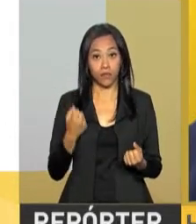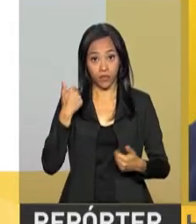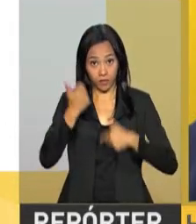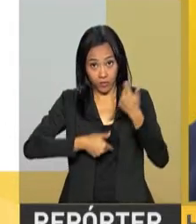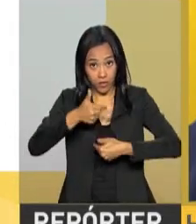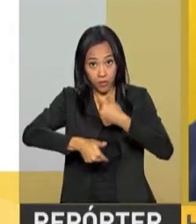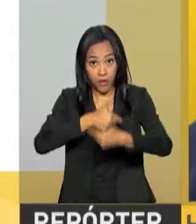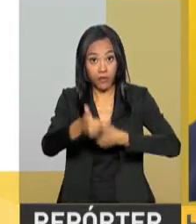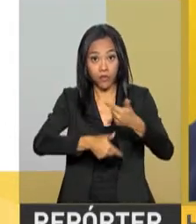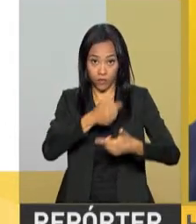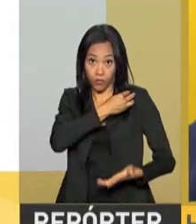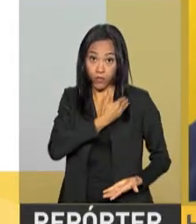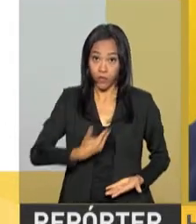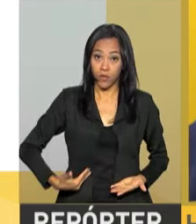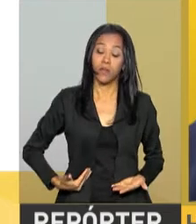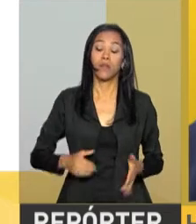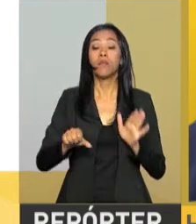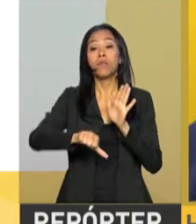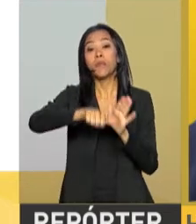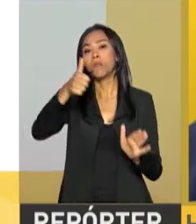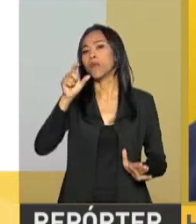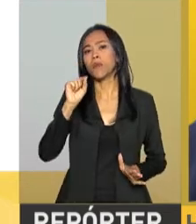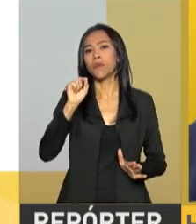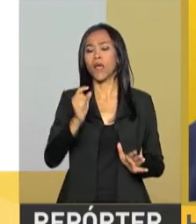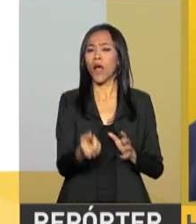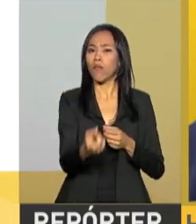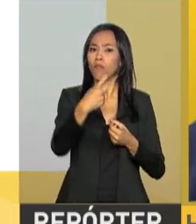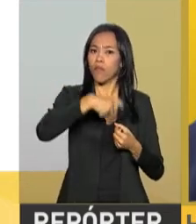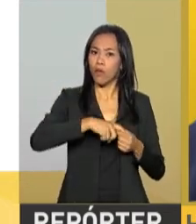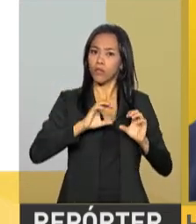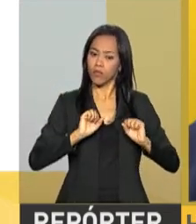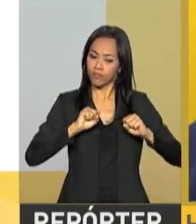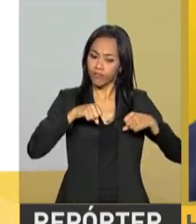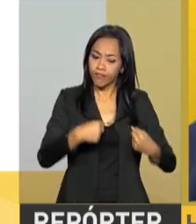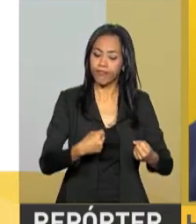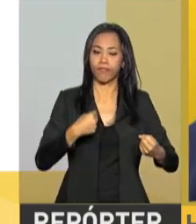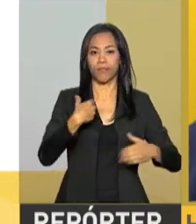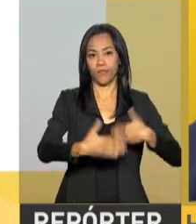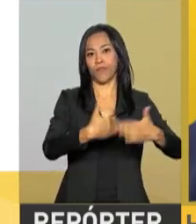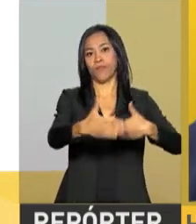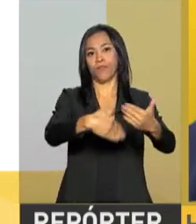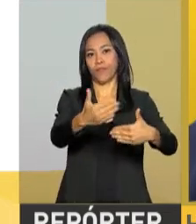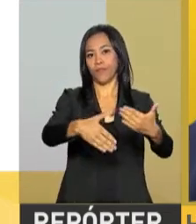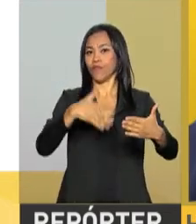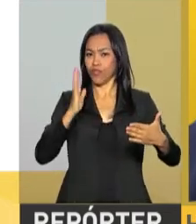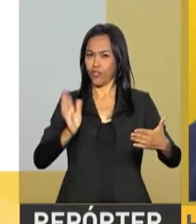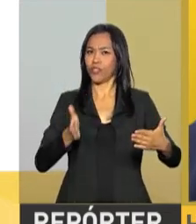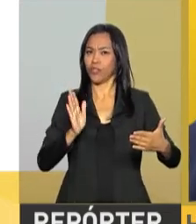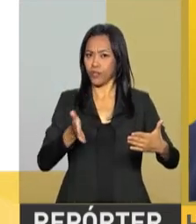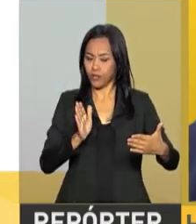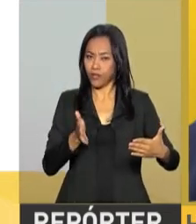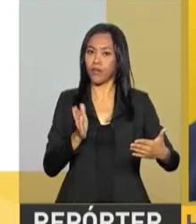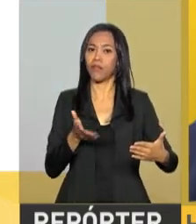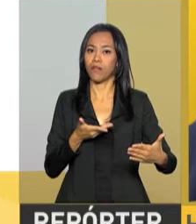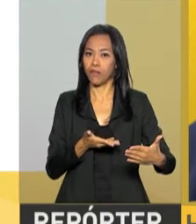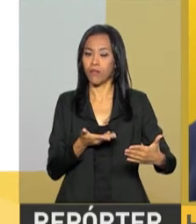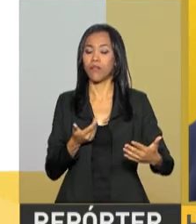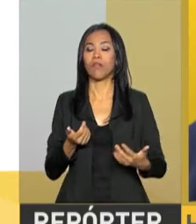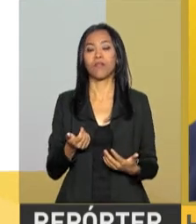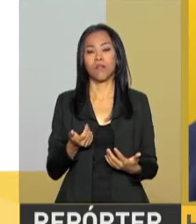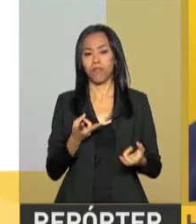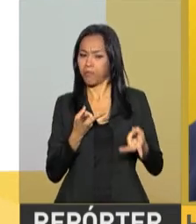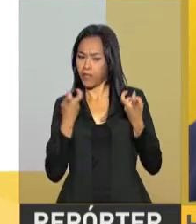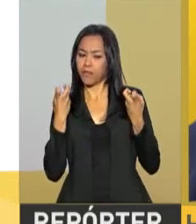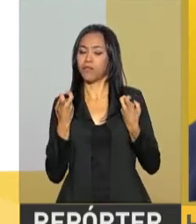lugar ou é do crescimento do brasil que já é um dado a questão aqui é apenas dever e